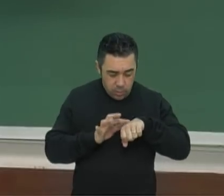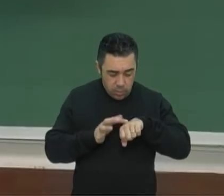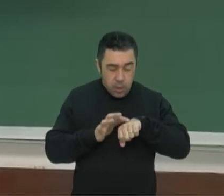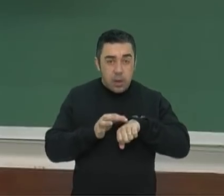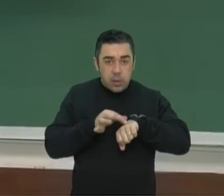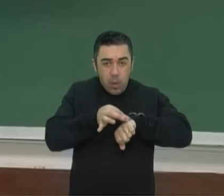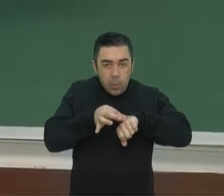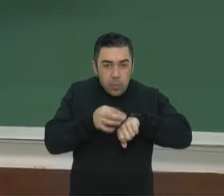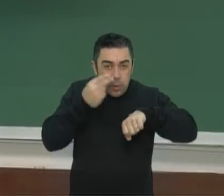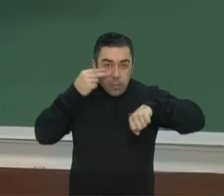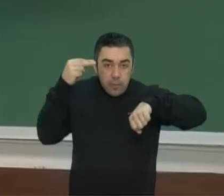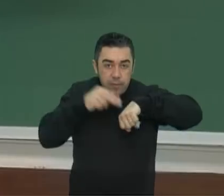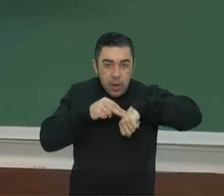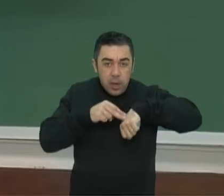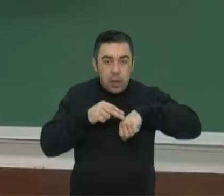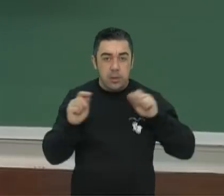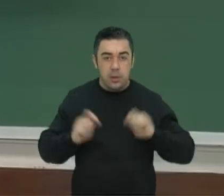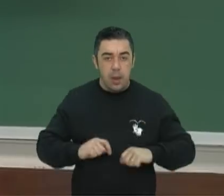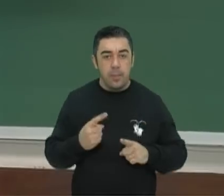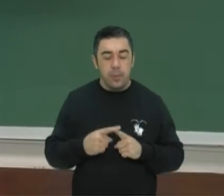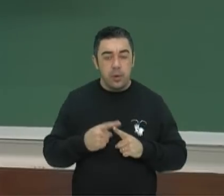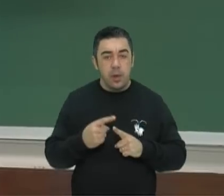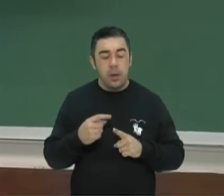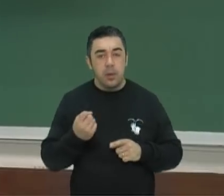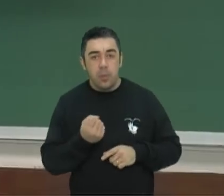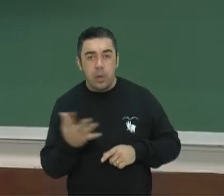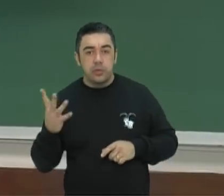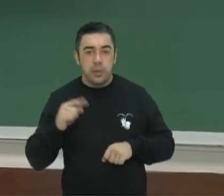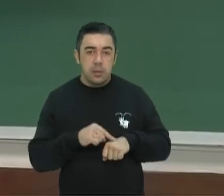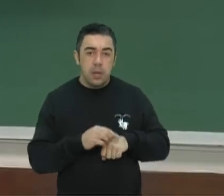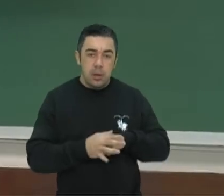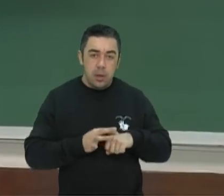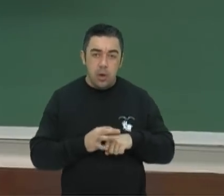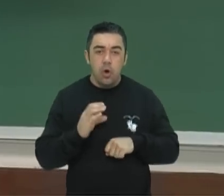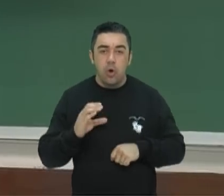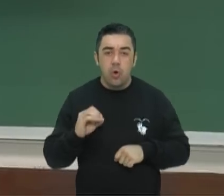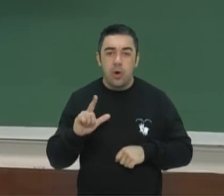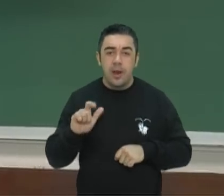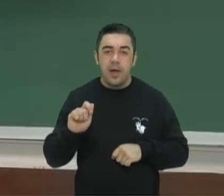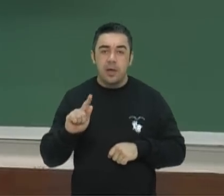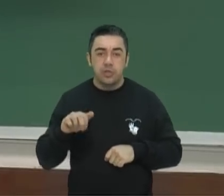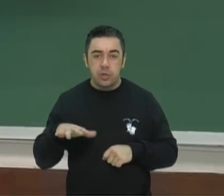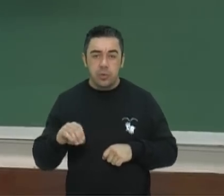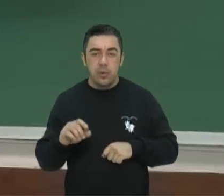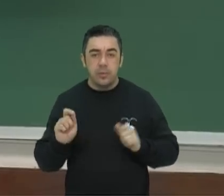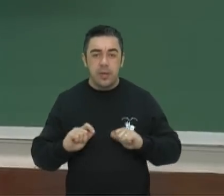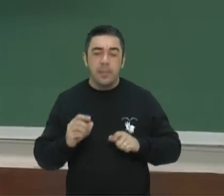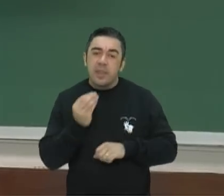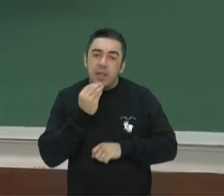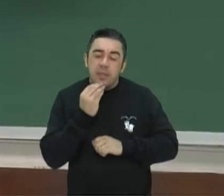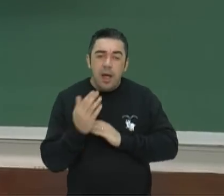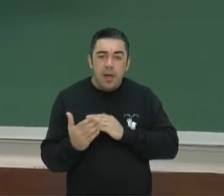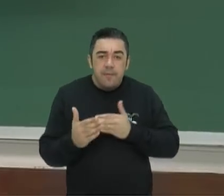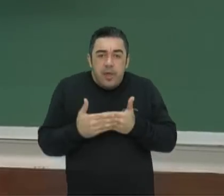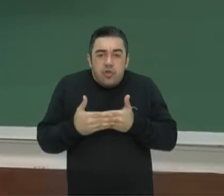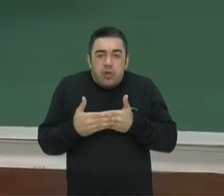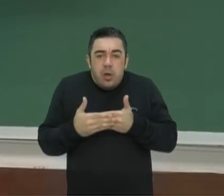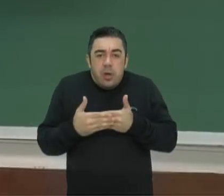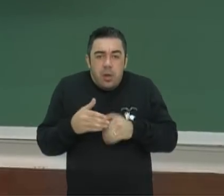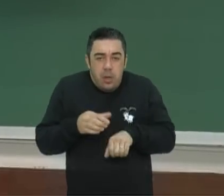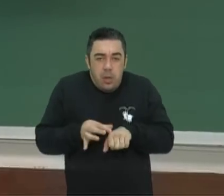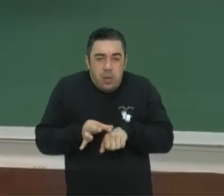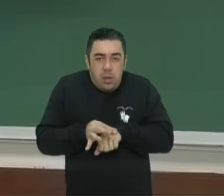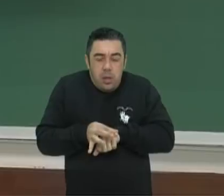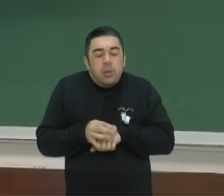muito acentuadas, né? Porque uma quantidade enorme de colágeno produzido, né, para tentar fechar aquele